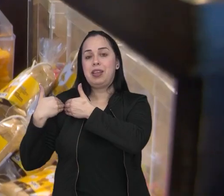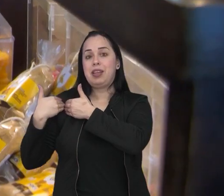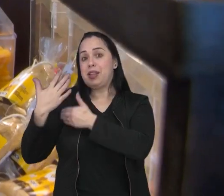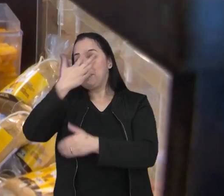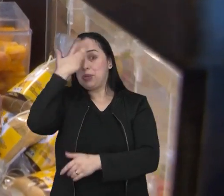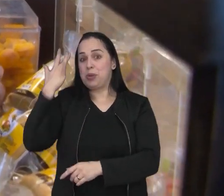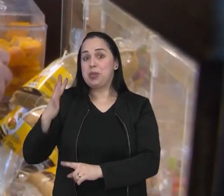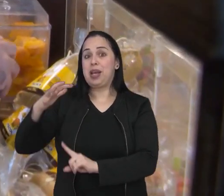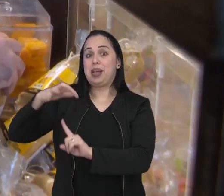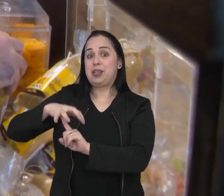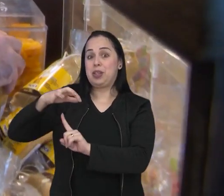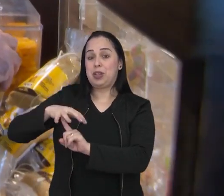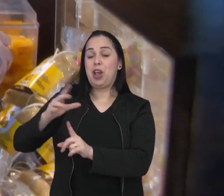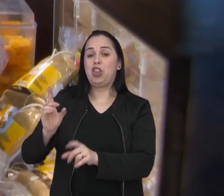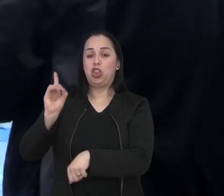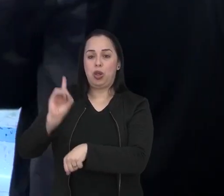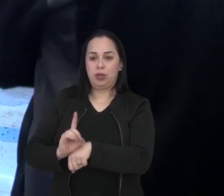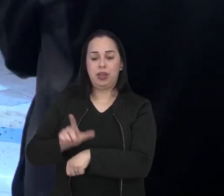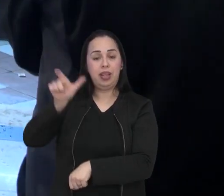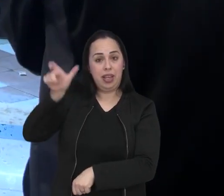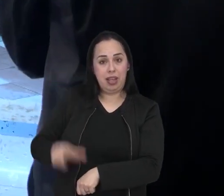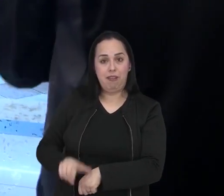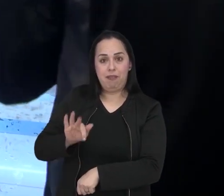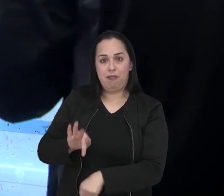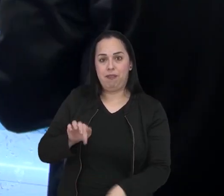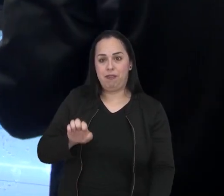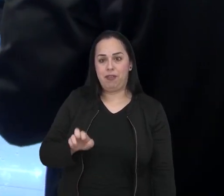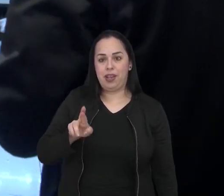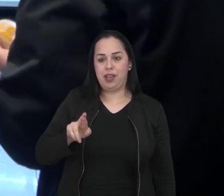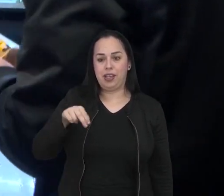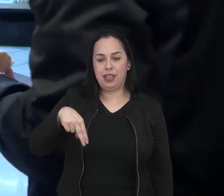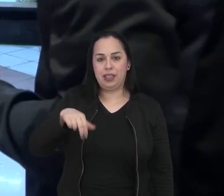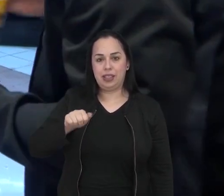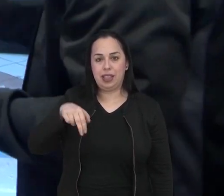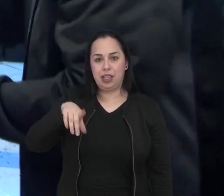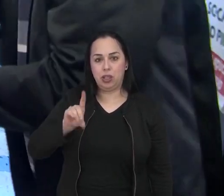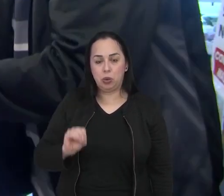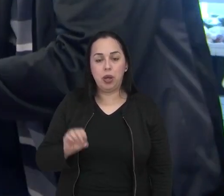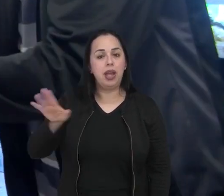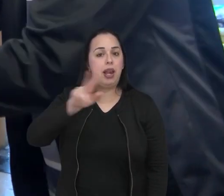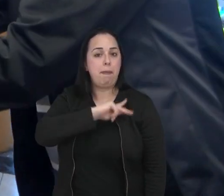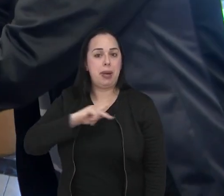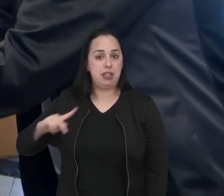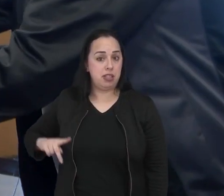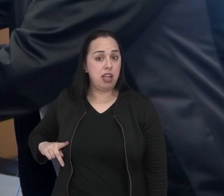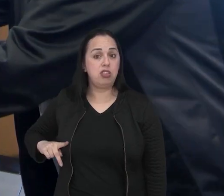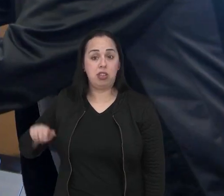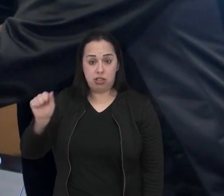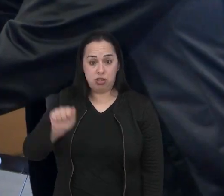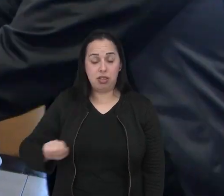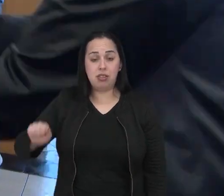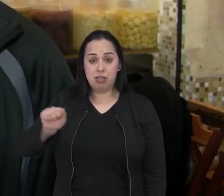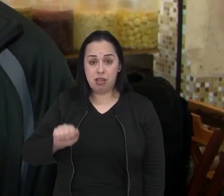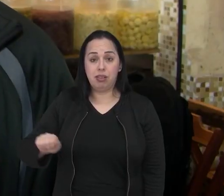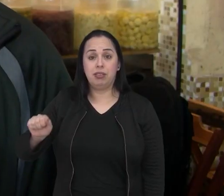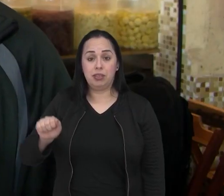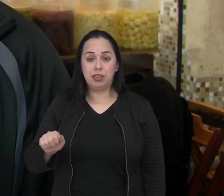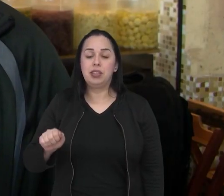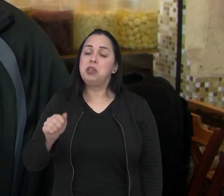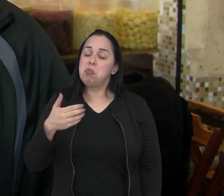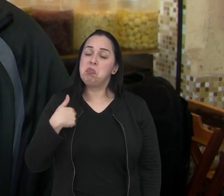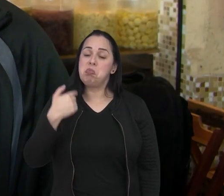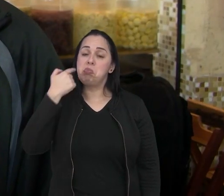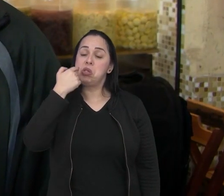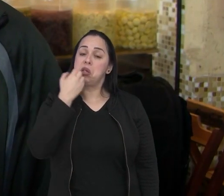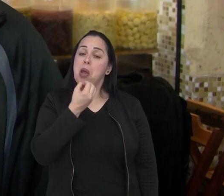dos feirantes, como o Fernando. Ele é presidente da associação e avalia a alteração como benéfica. Para